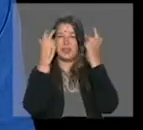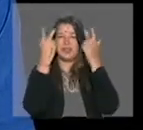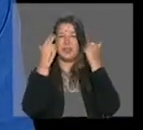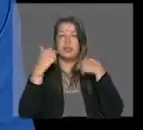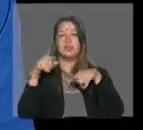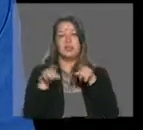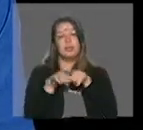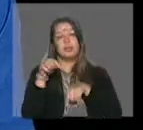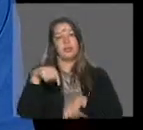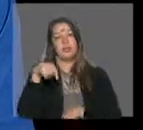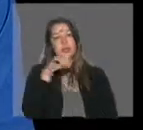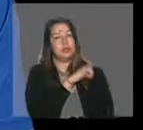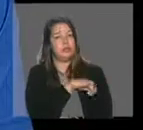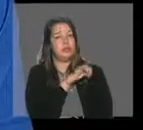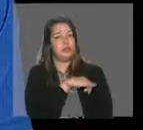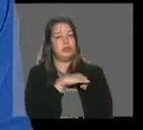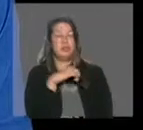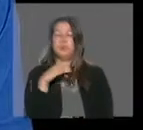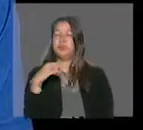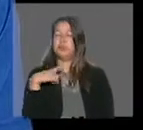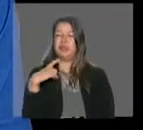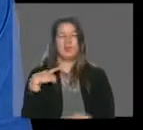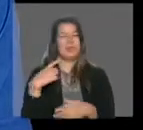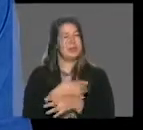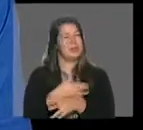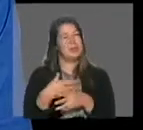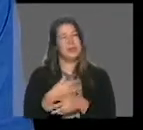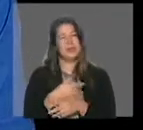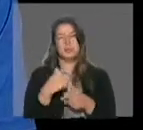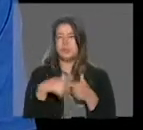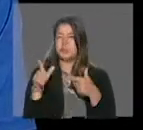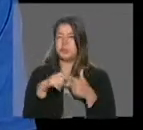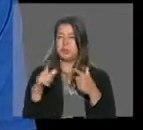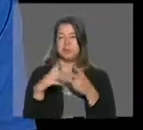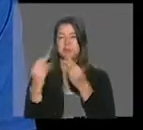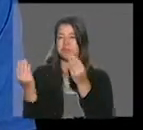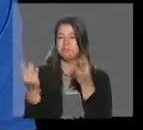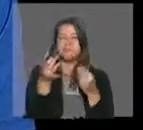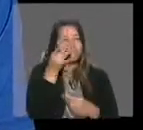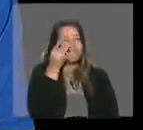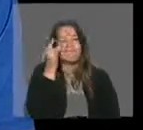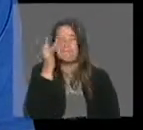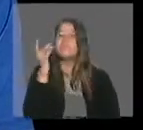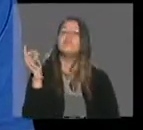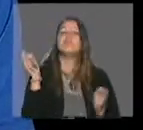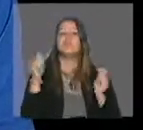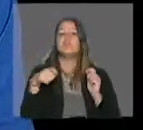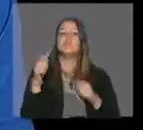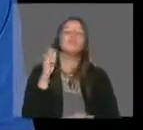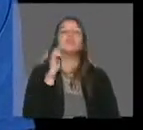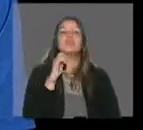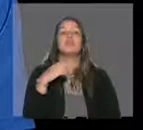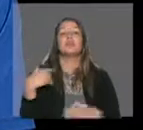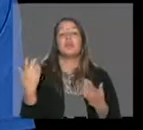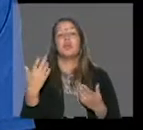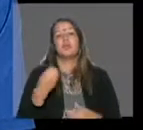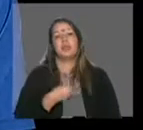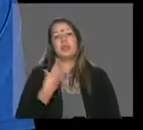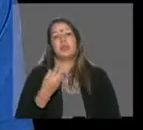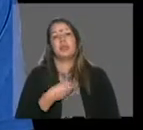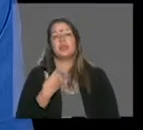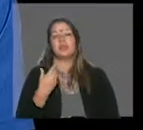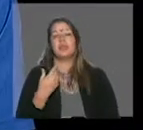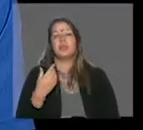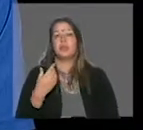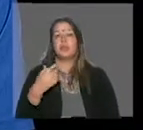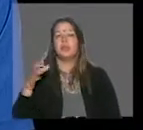filmes no Rio de Janeiro, que é uma cidade com todos os problemas muito viva, então obter essas reações